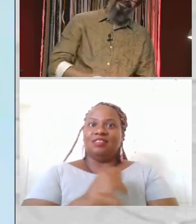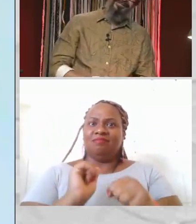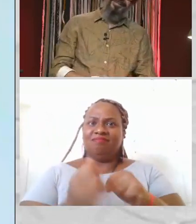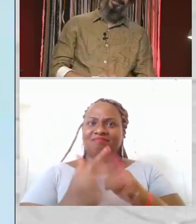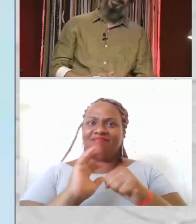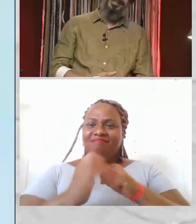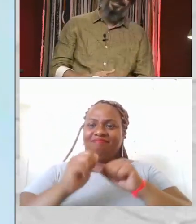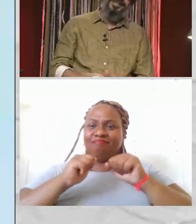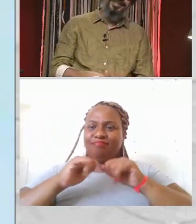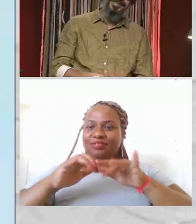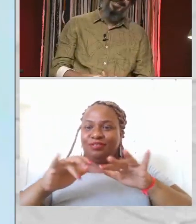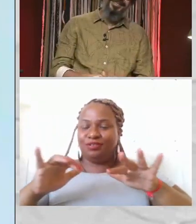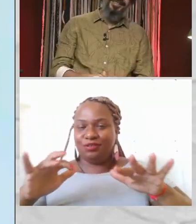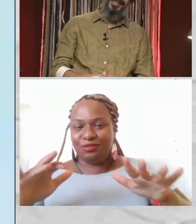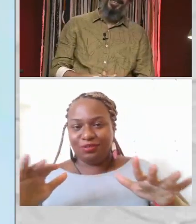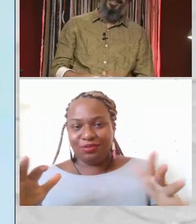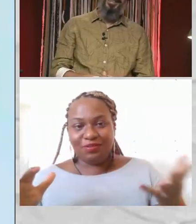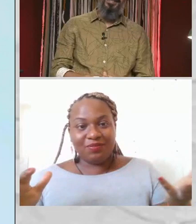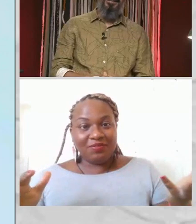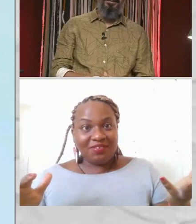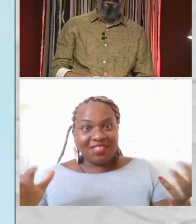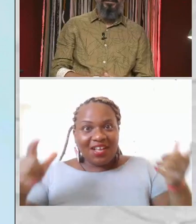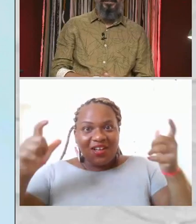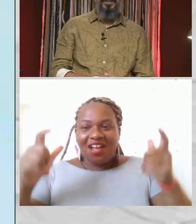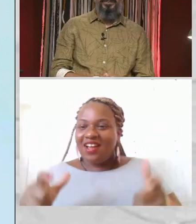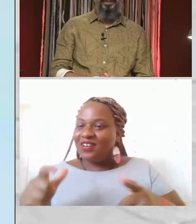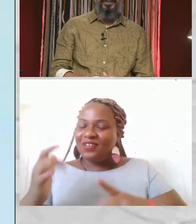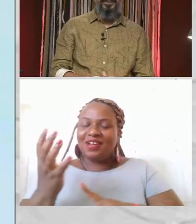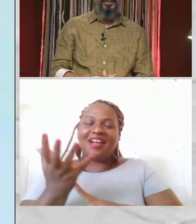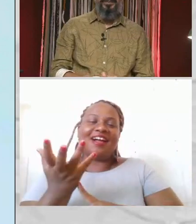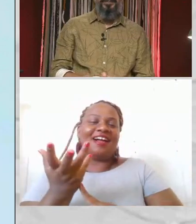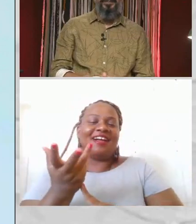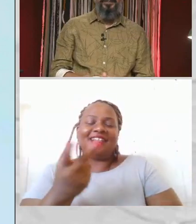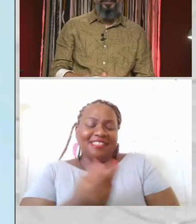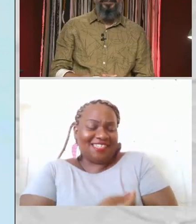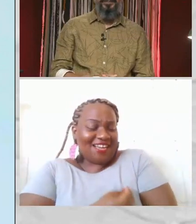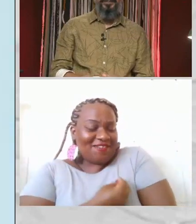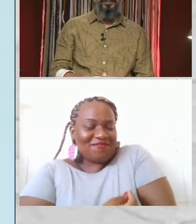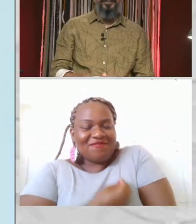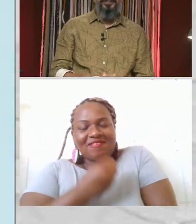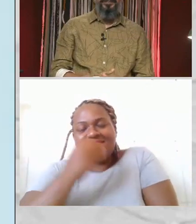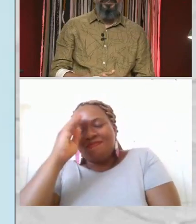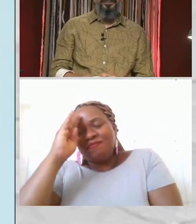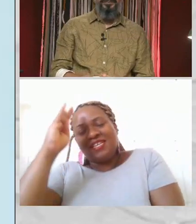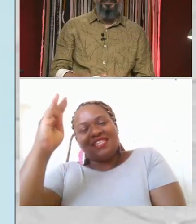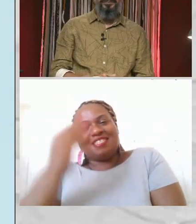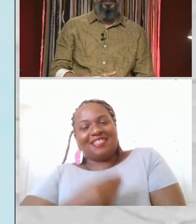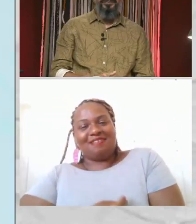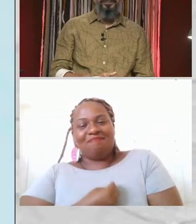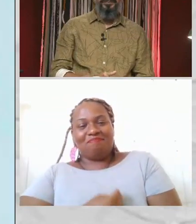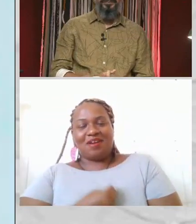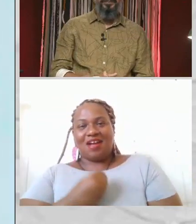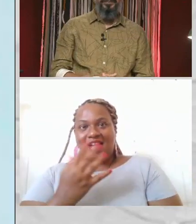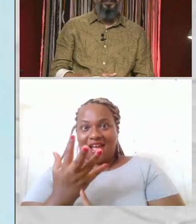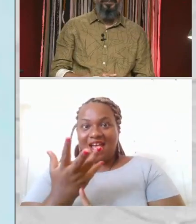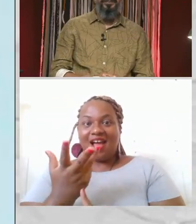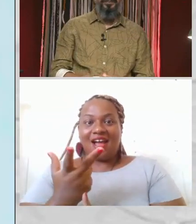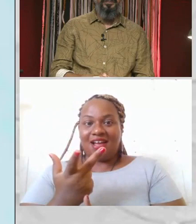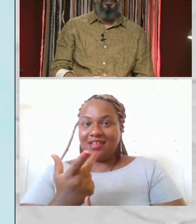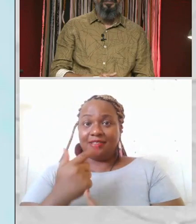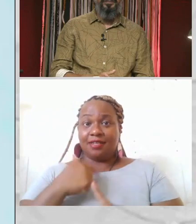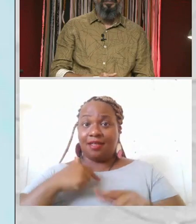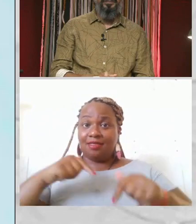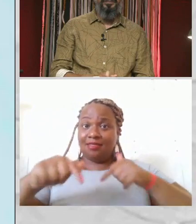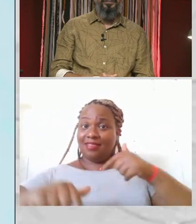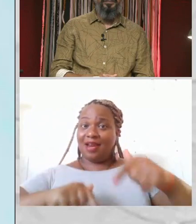esse outro lugar da arte, que é o lugar essencial. O ser humano vive de arte. Claro que nós vivemos da nossa arte, esse é o nosso ofício, é uma